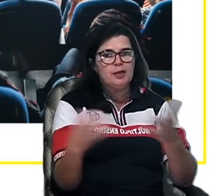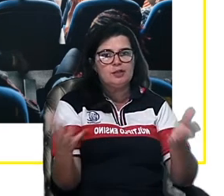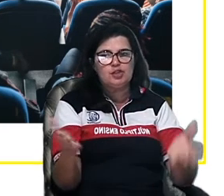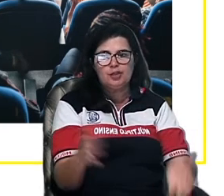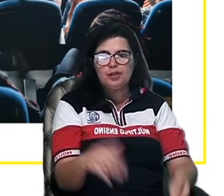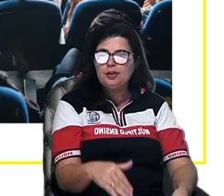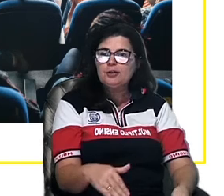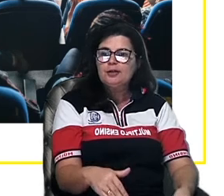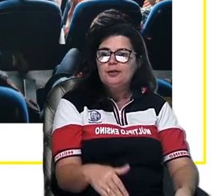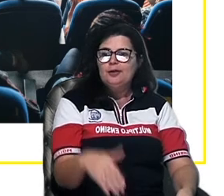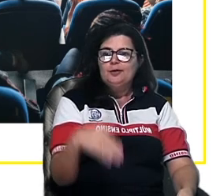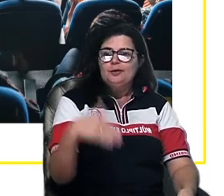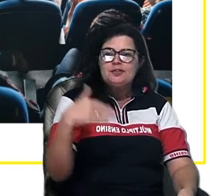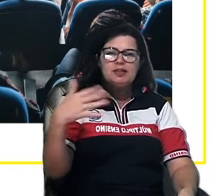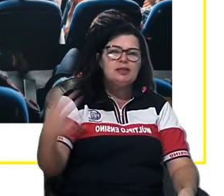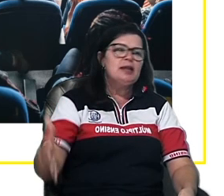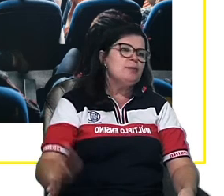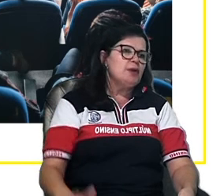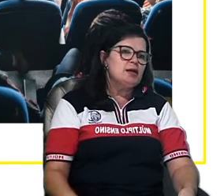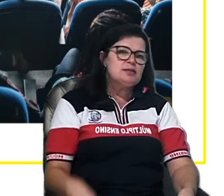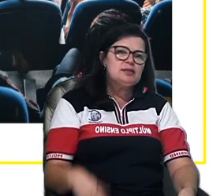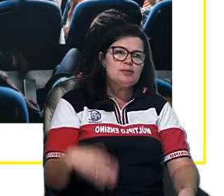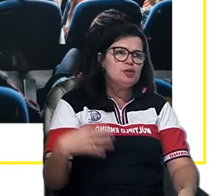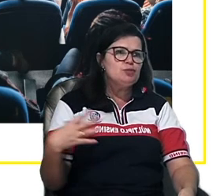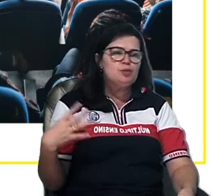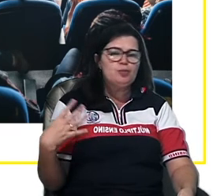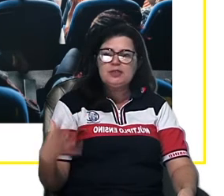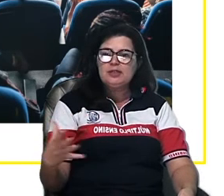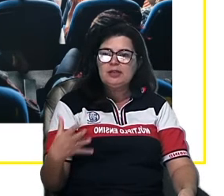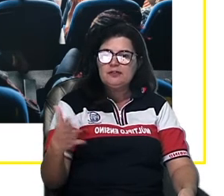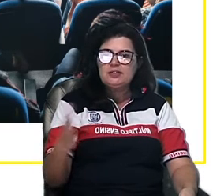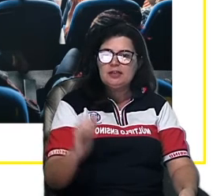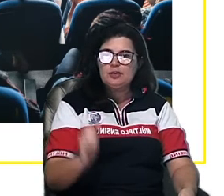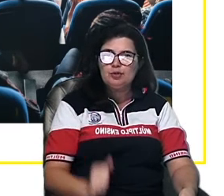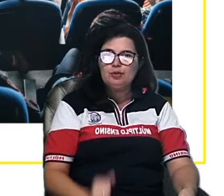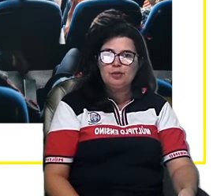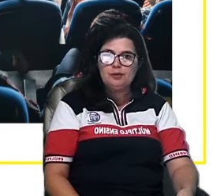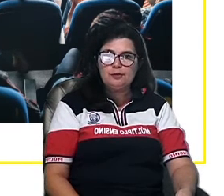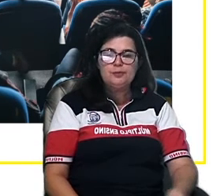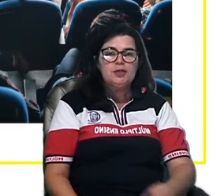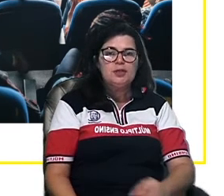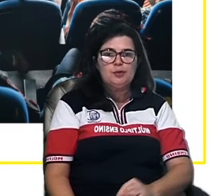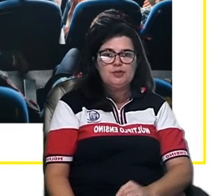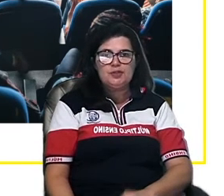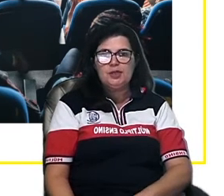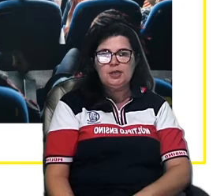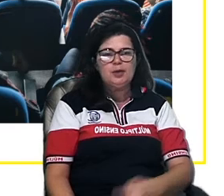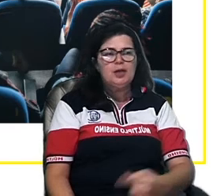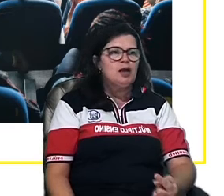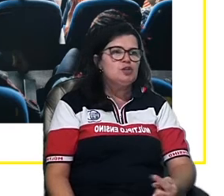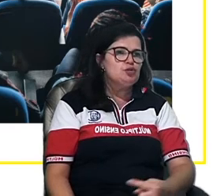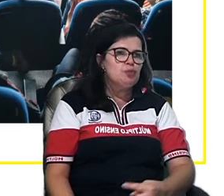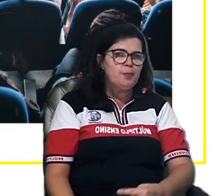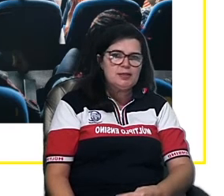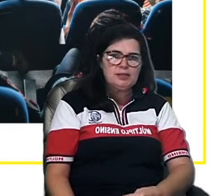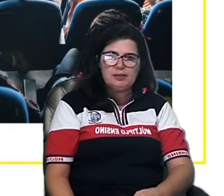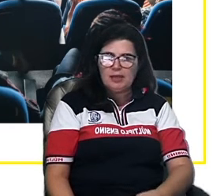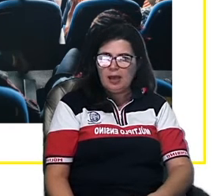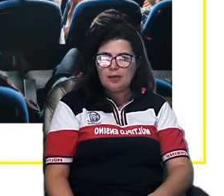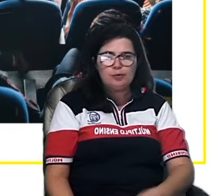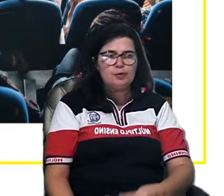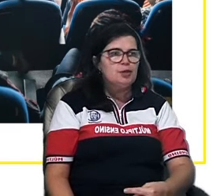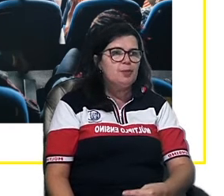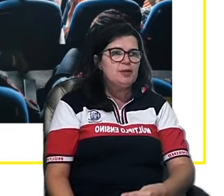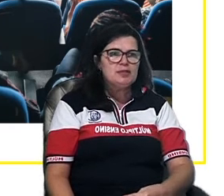lá no Parque da Jateira, sentar na praça, simplesmente ou sentar e fazer leitura de um livro, ir ao cinema, assistir uma peça